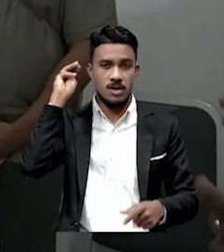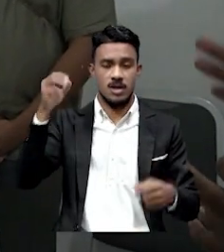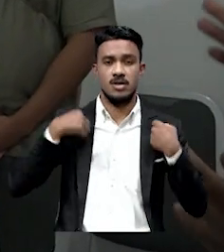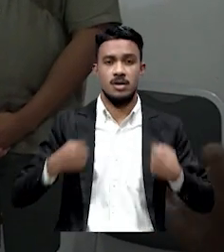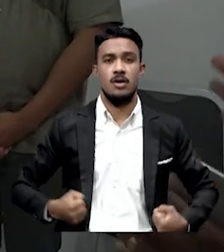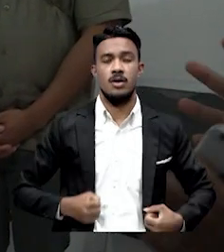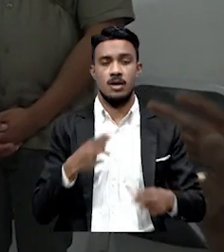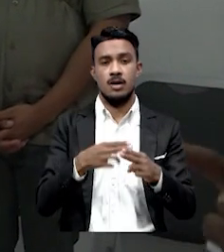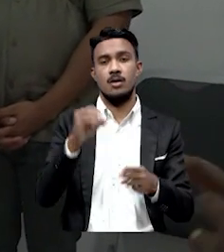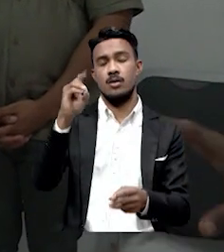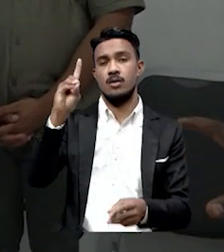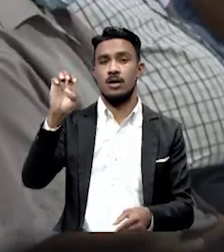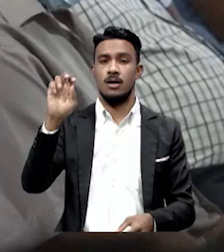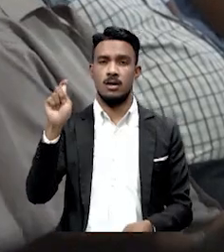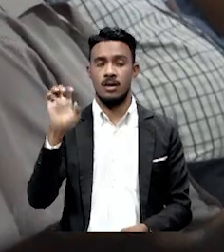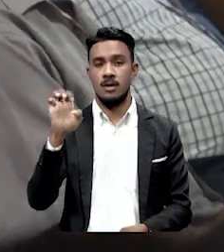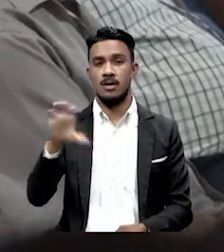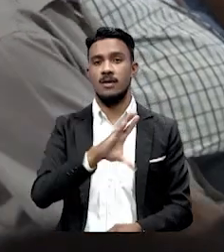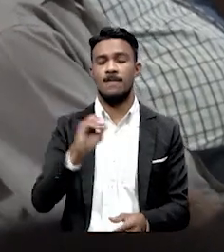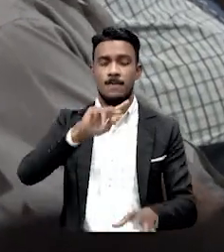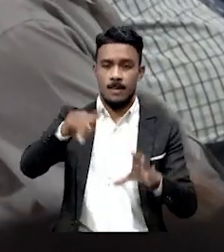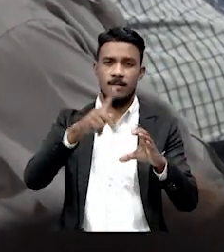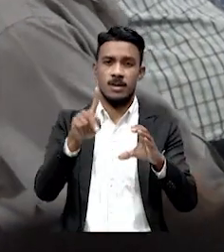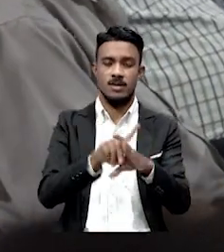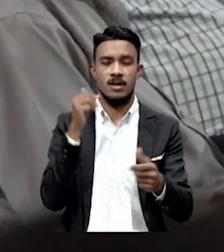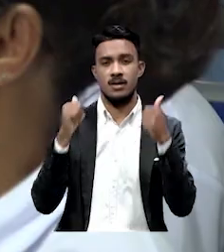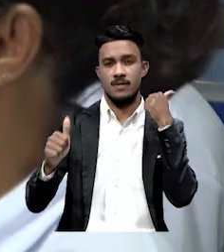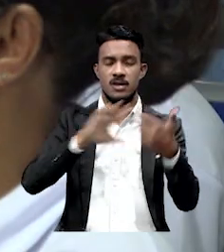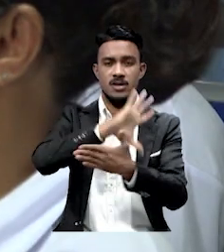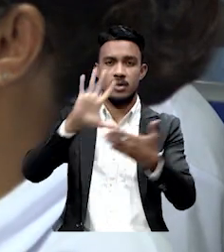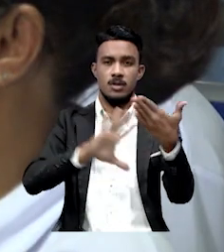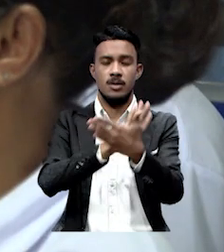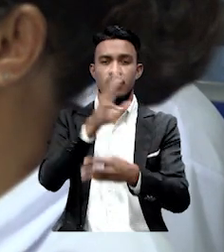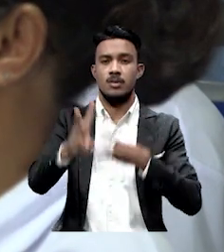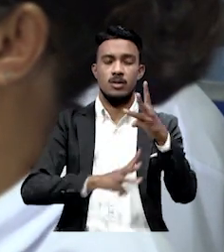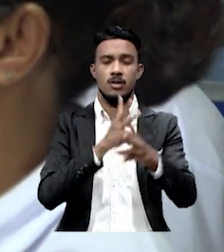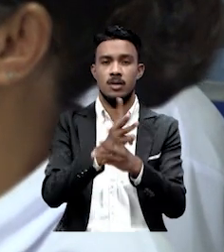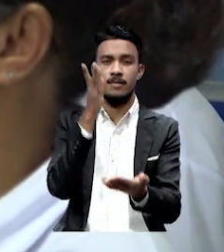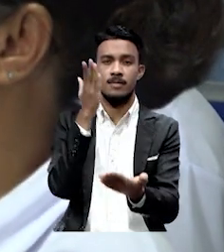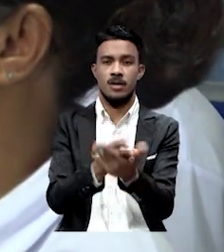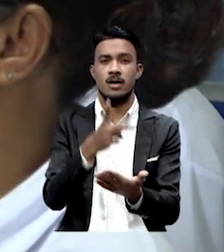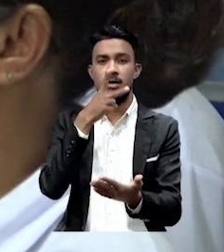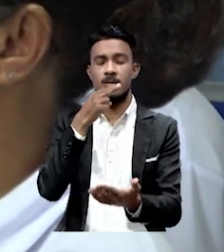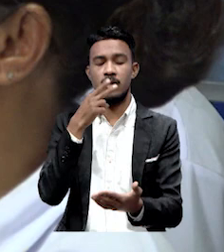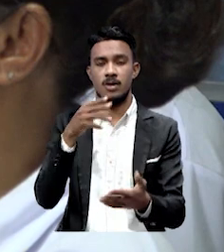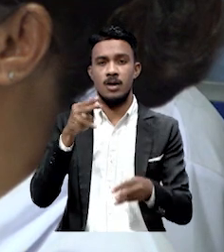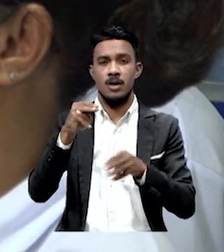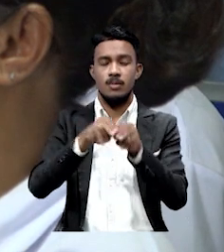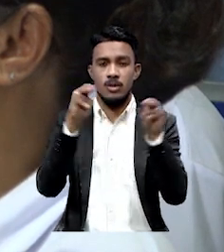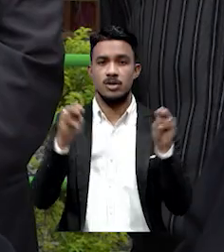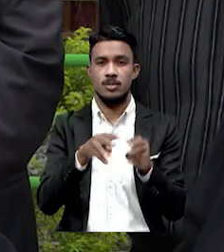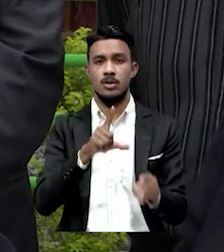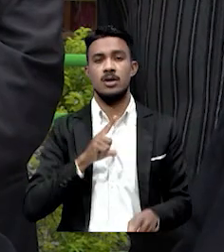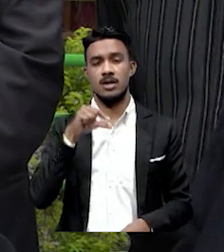Freitas Belo Hateten le Hirakne, hafoin participa atividade de celebração Loran Mundial para Tabaco e ha município Likisa. E